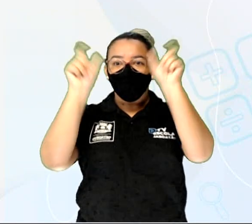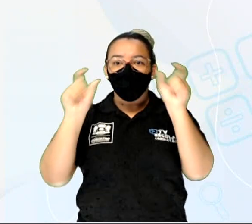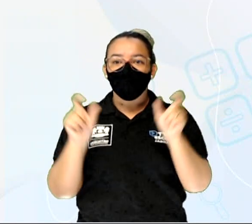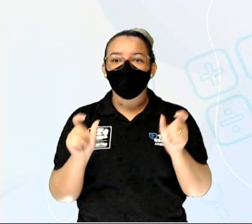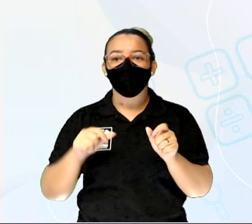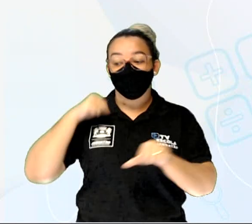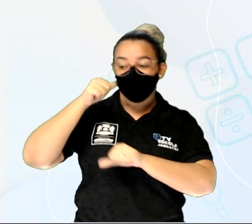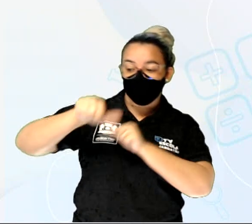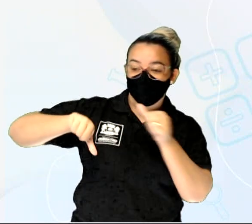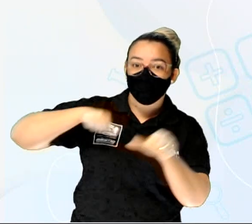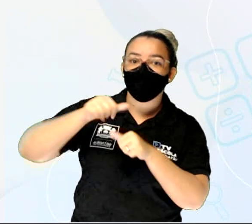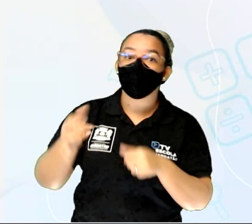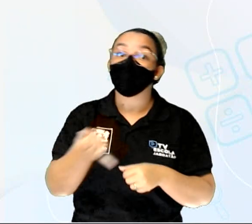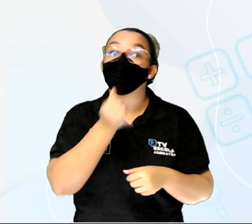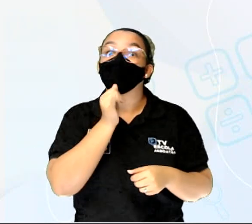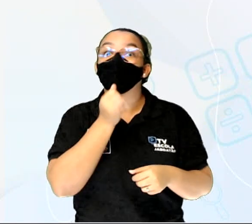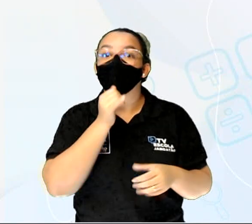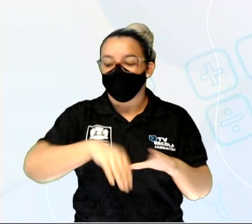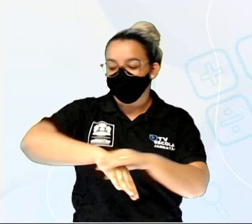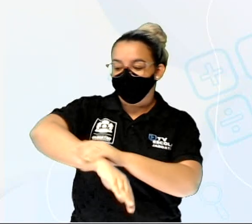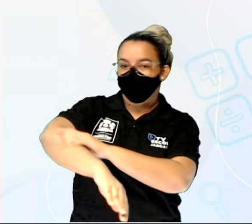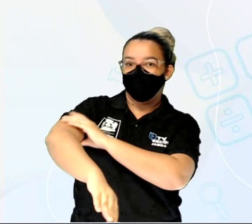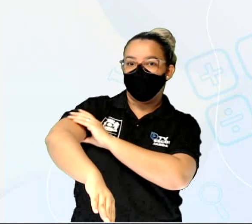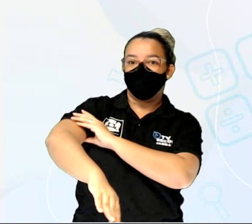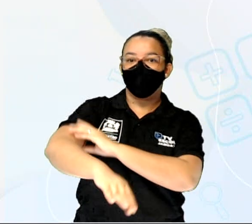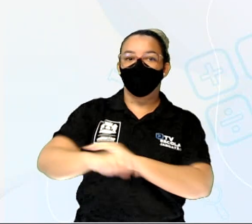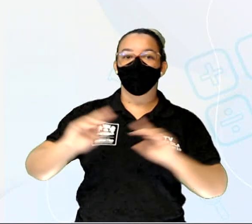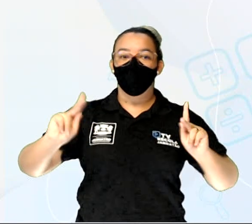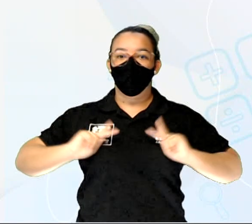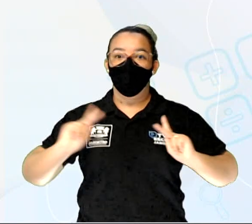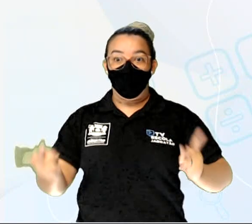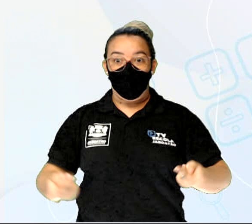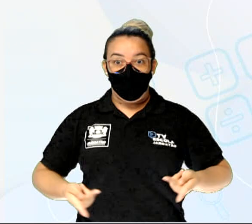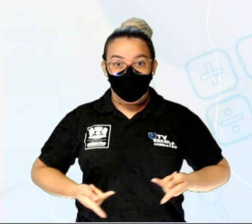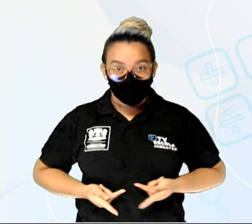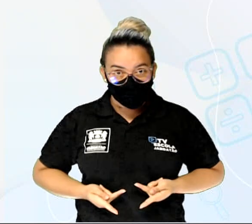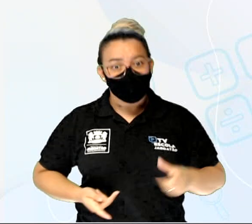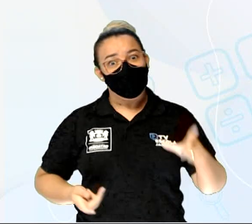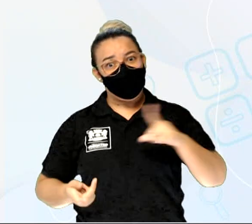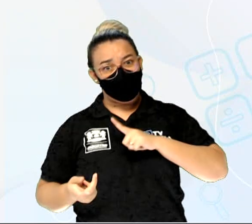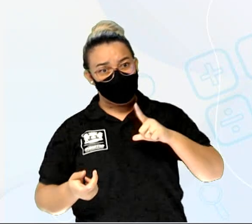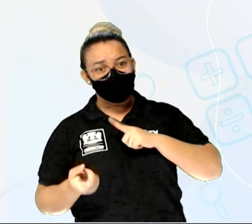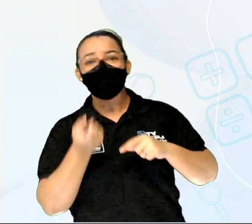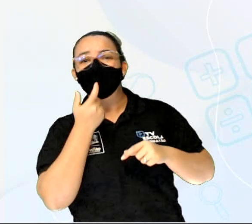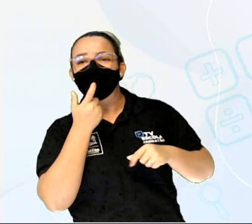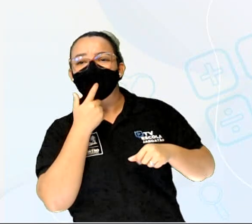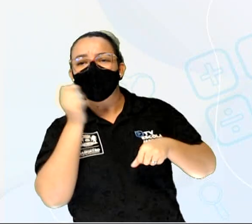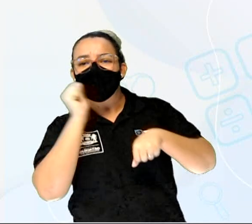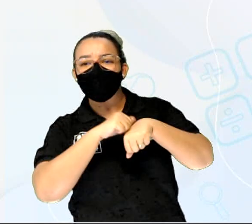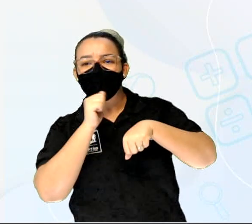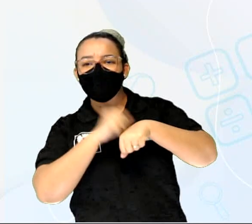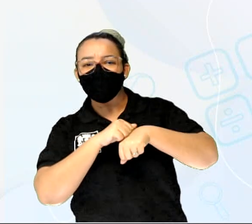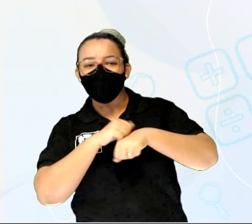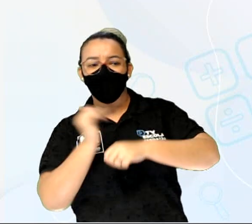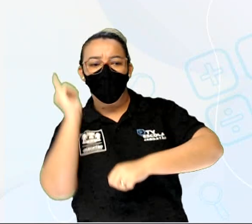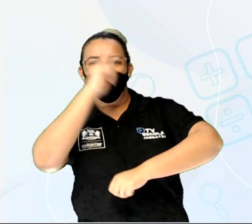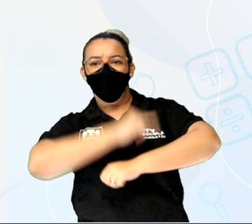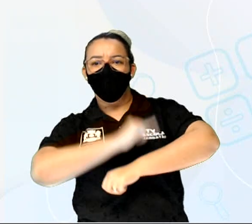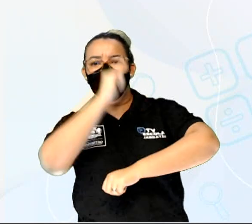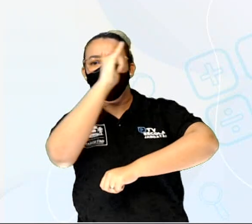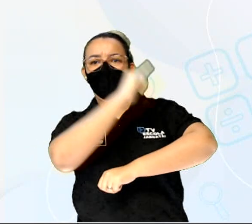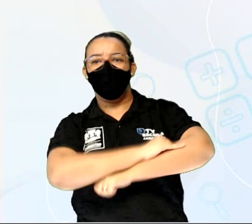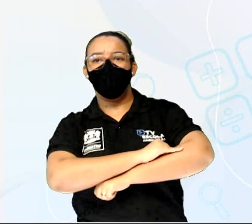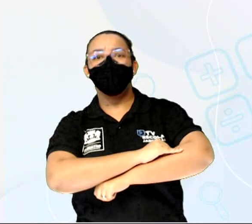Por exemplo, um osso do braço do humano, em vermelho, tem o mesmo osso na nadadeira da baleia,